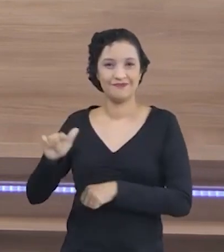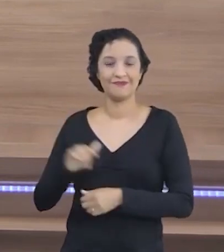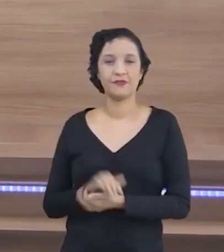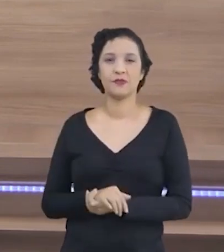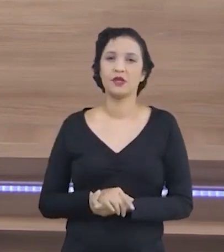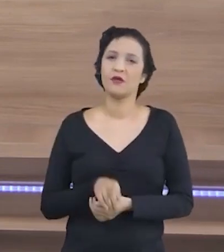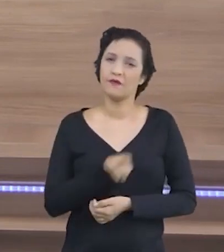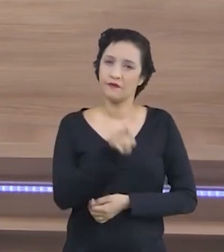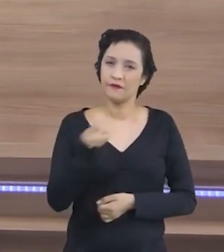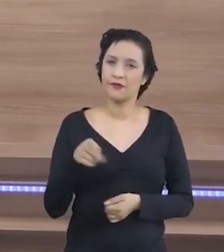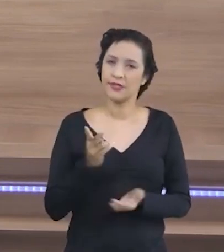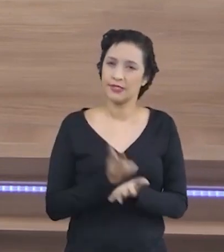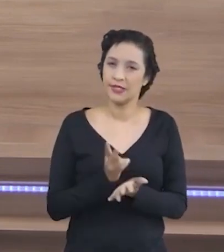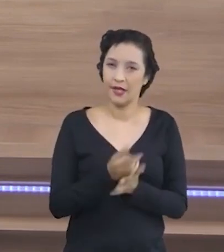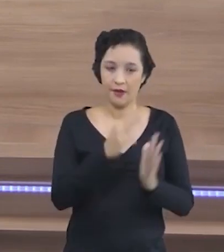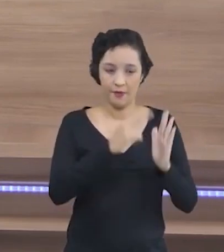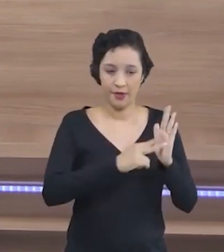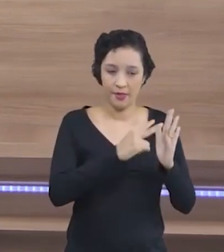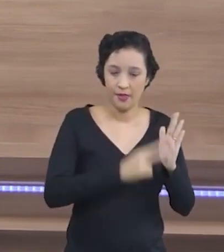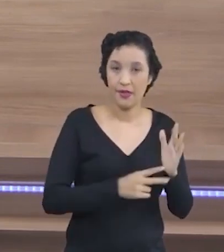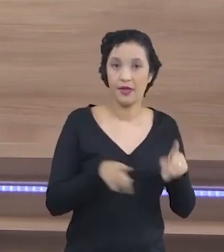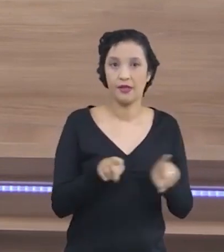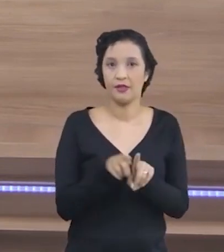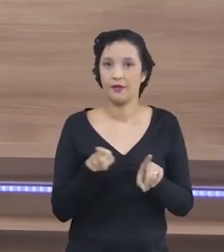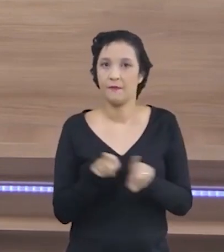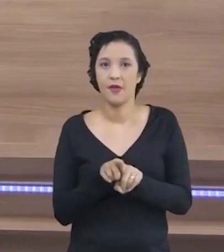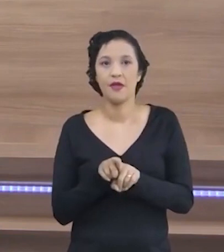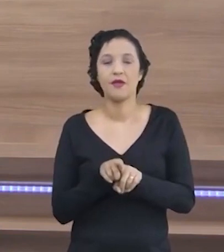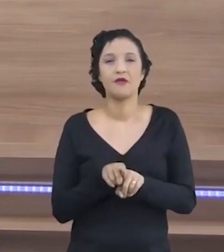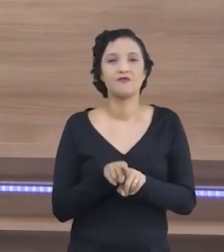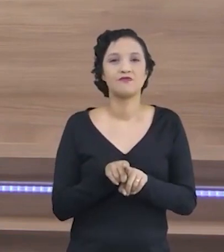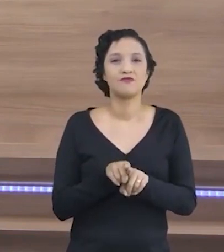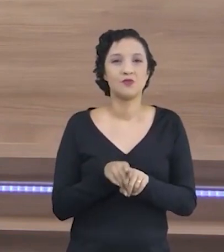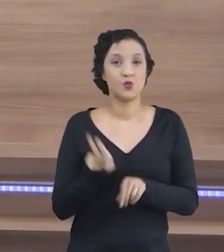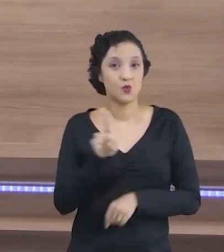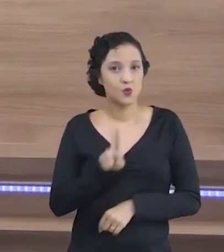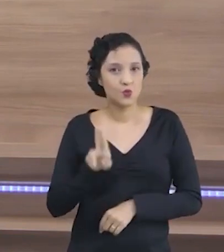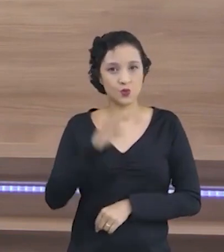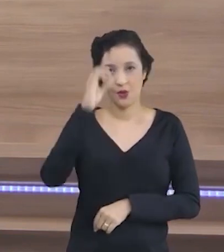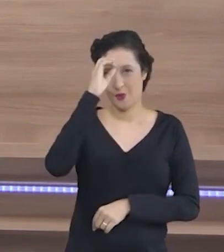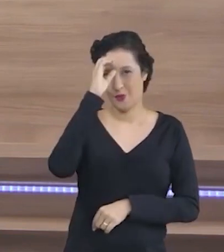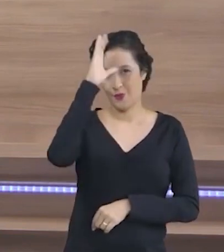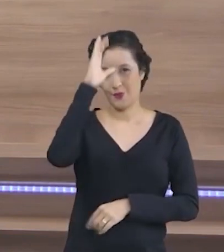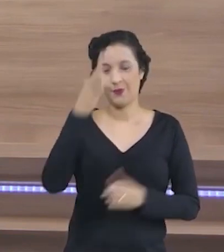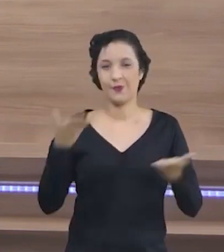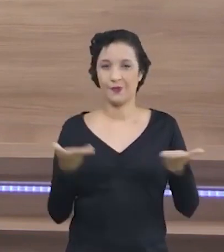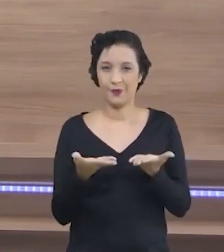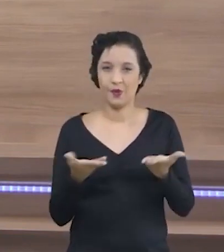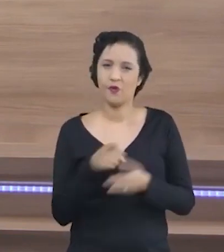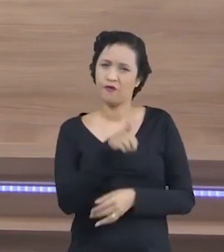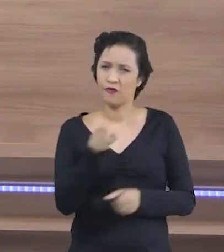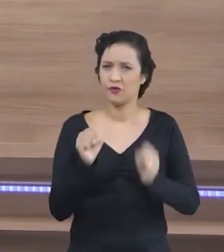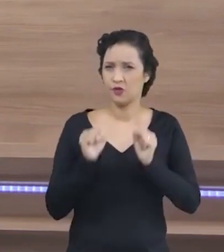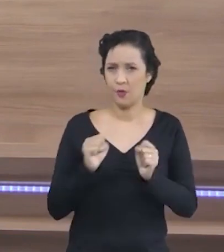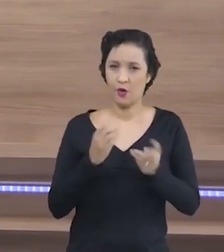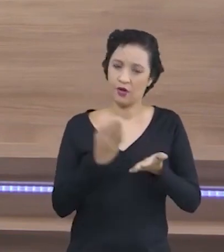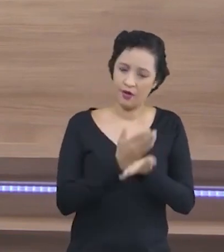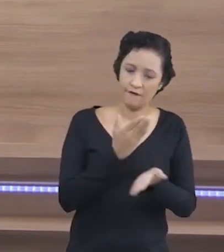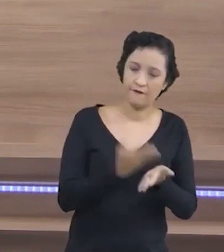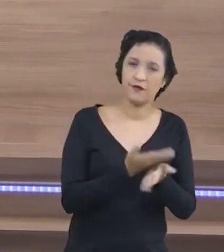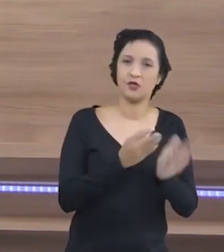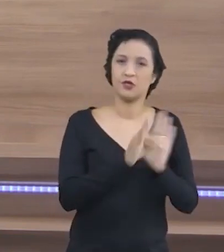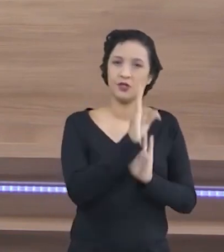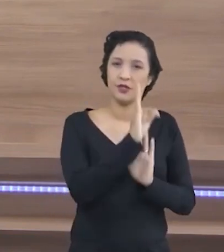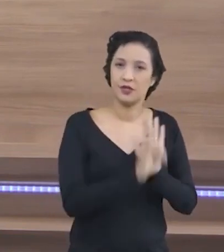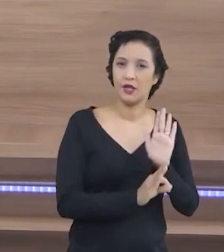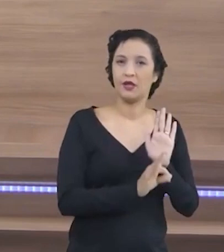ler e agora aplicar a aula de hoje. Como é que eu vou aplicar, professora? Peguem textos, revistas, tudo que vocês puderem